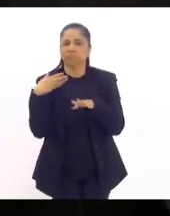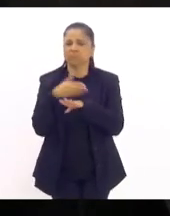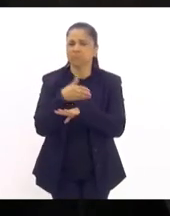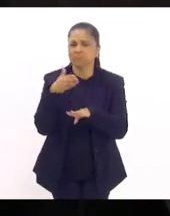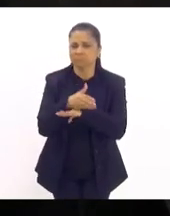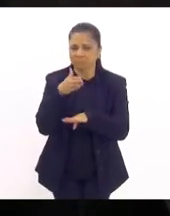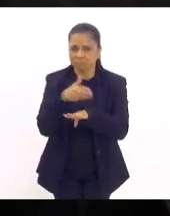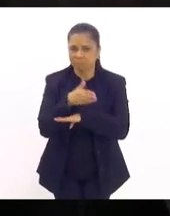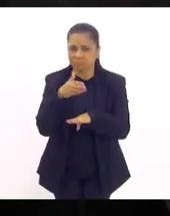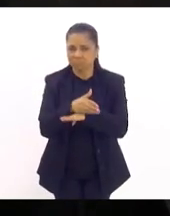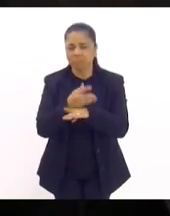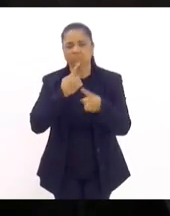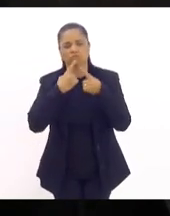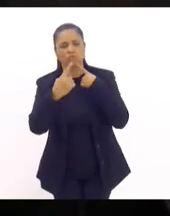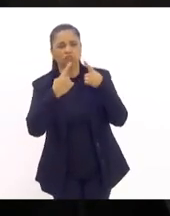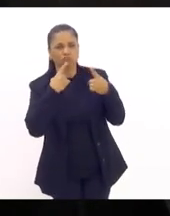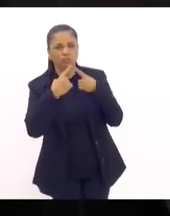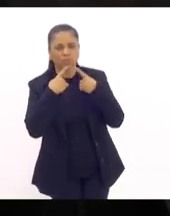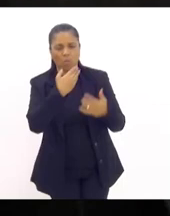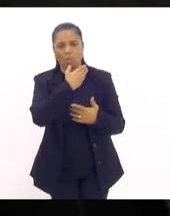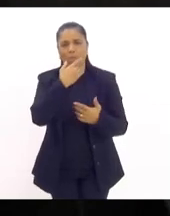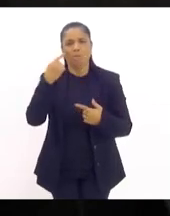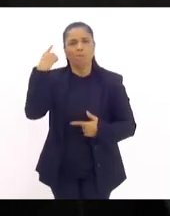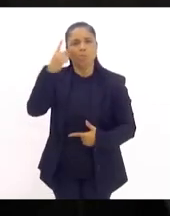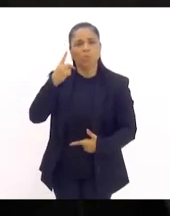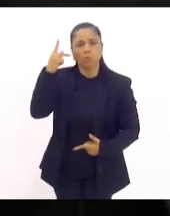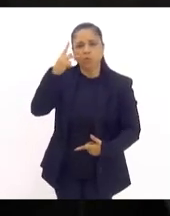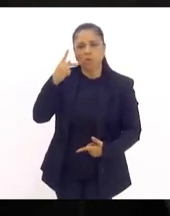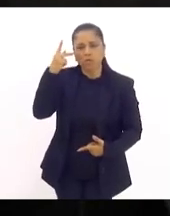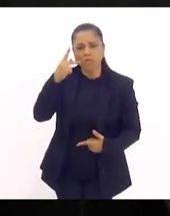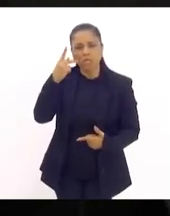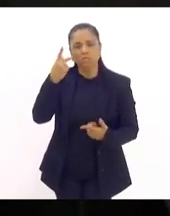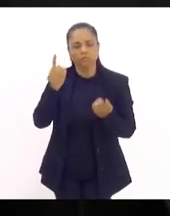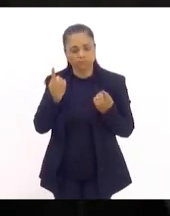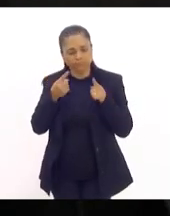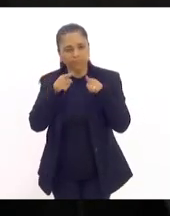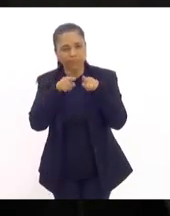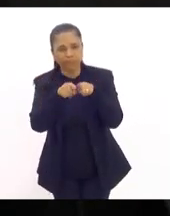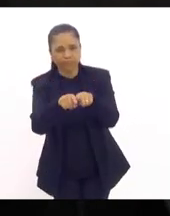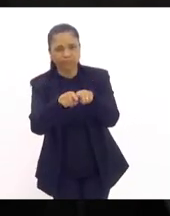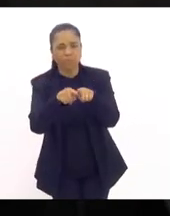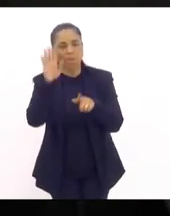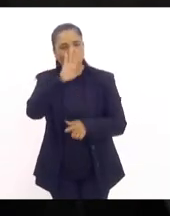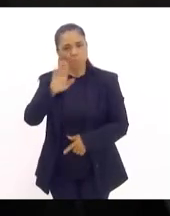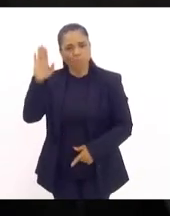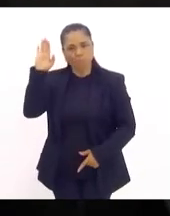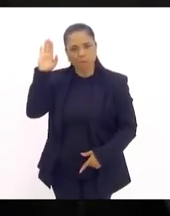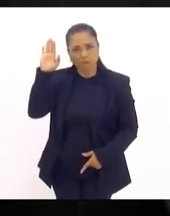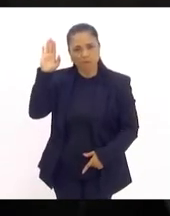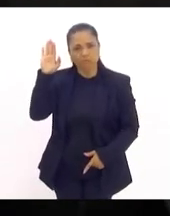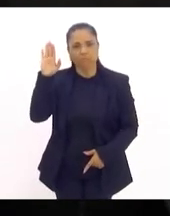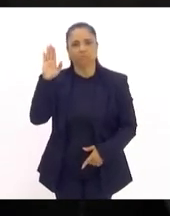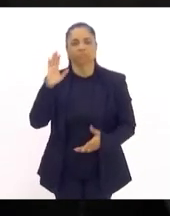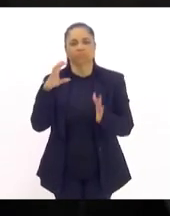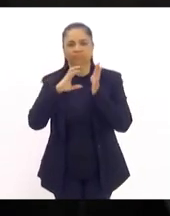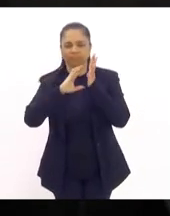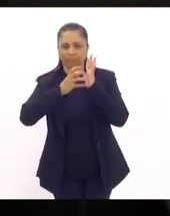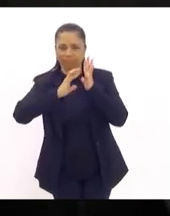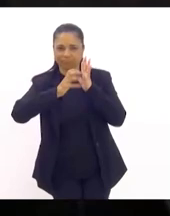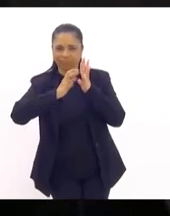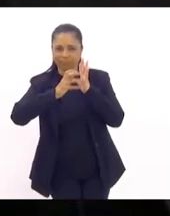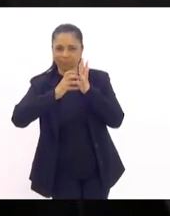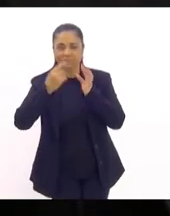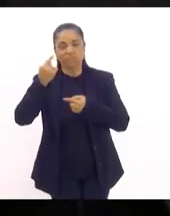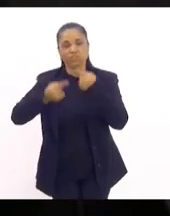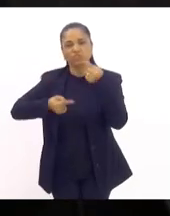vez mais das discussões políticas, se filiem aos mais diversos partidos e disputem os